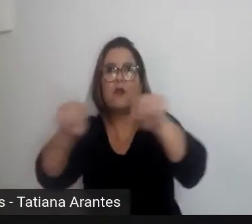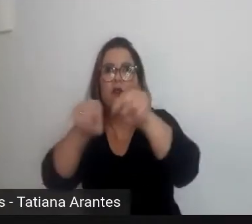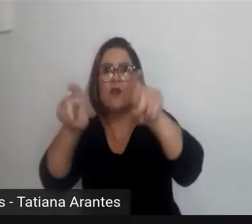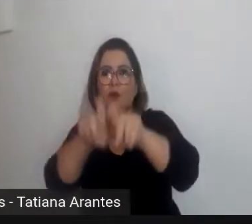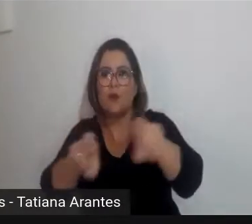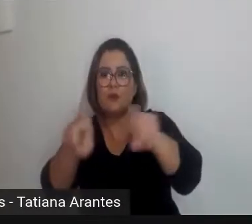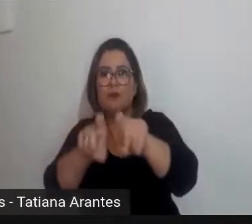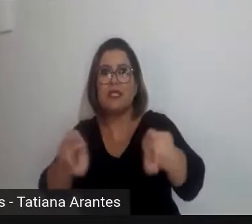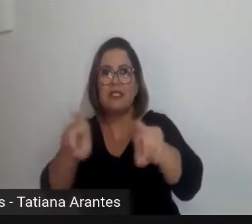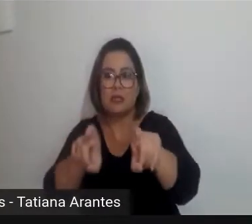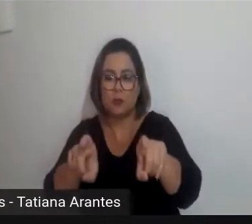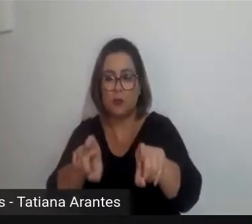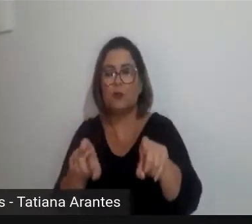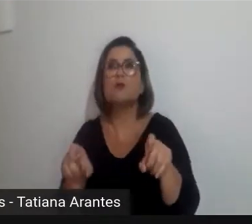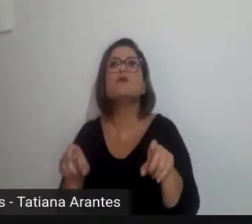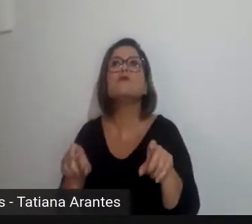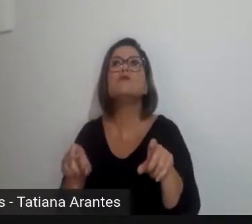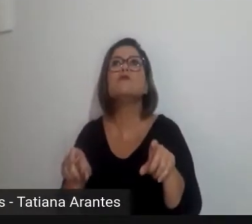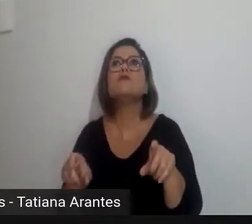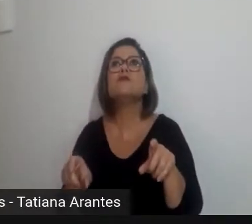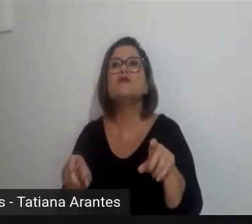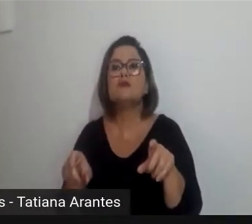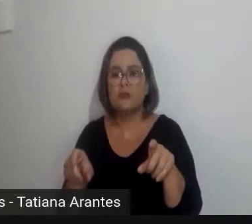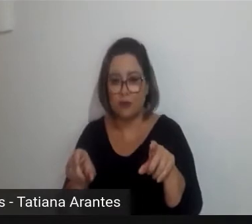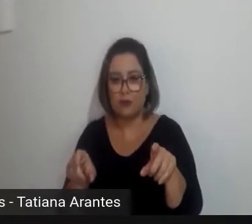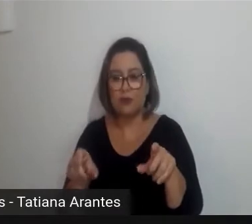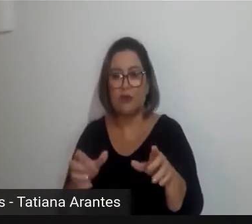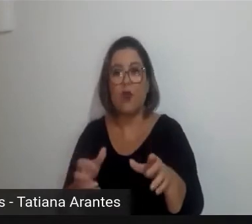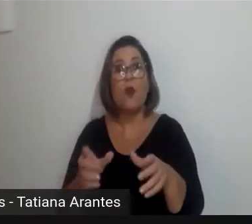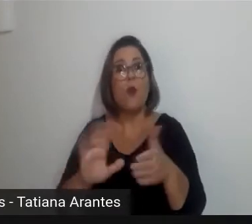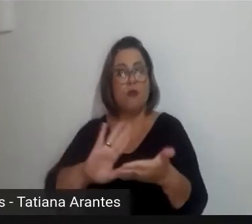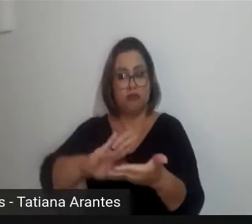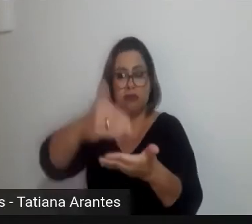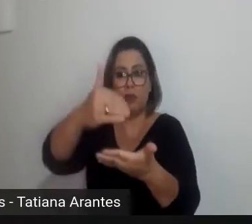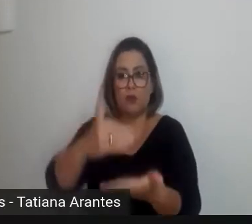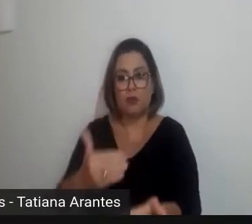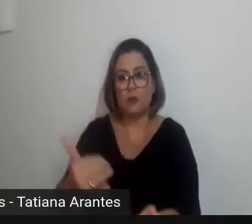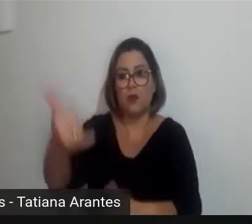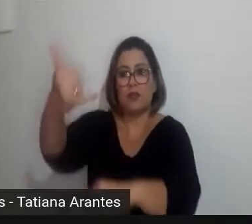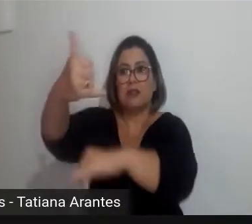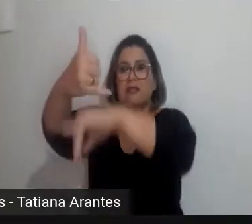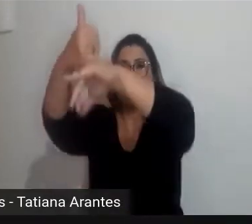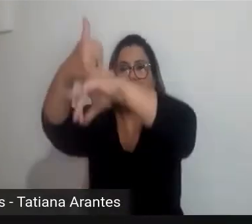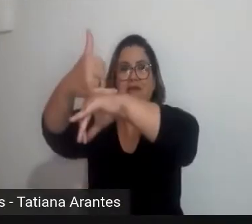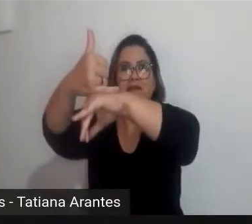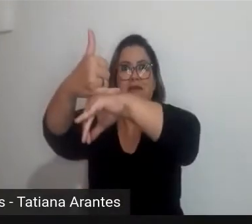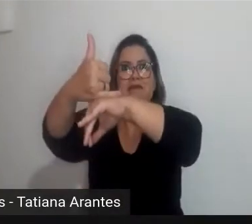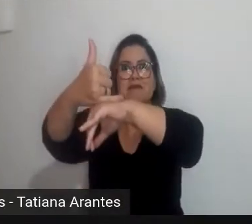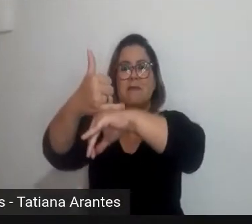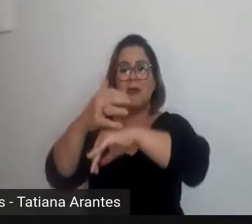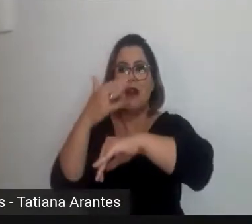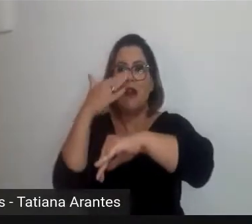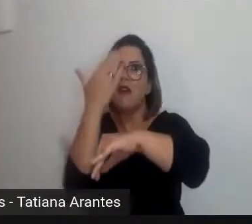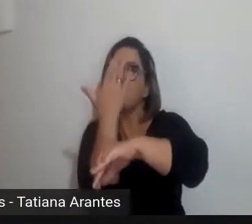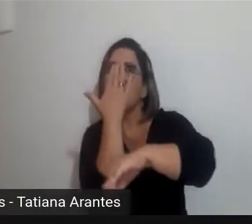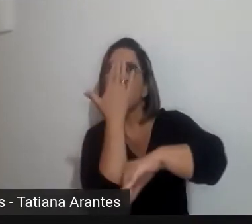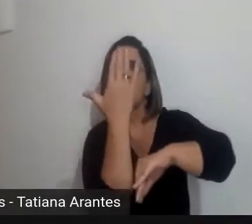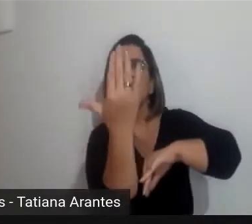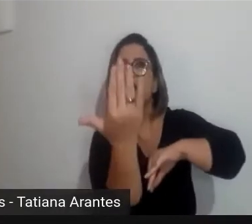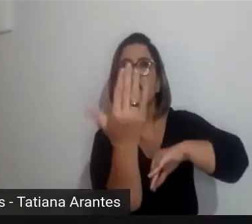um notebook com esse tipo de suporte, né? Ou eu preciso usar o computador